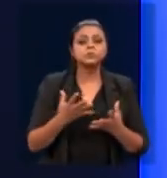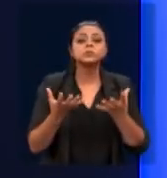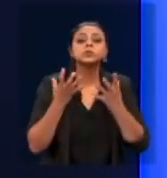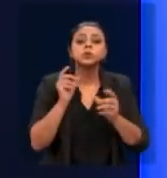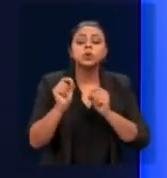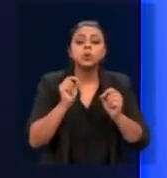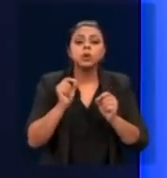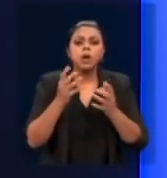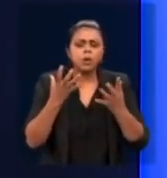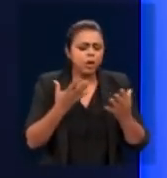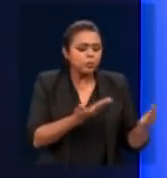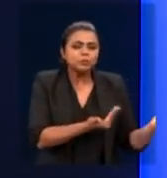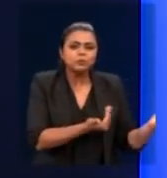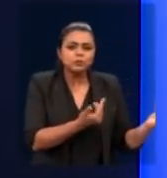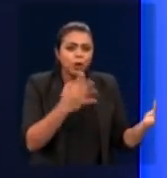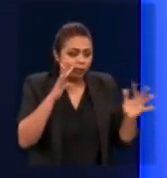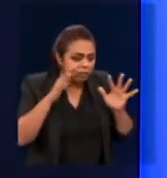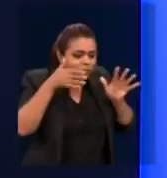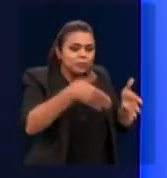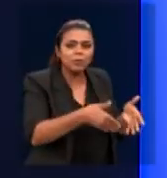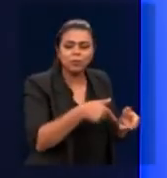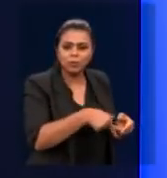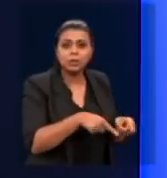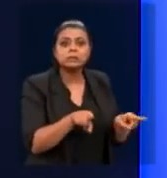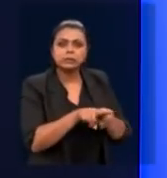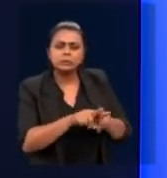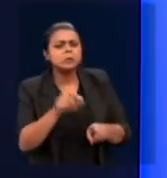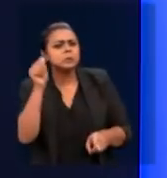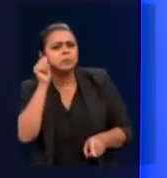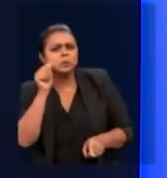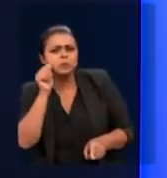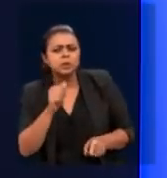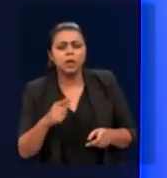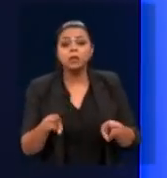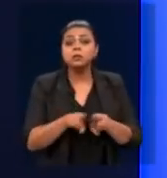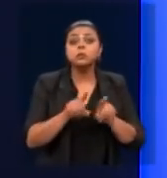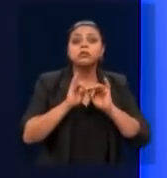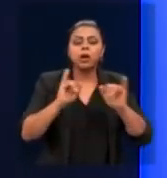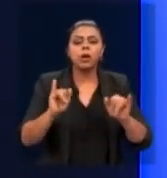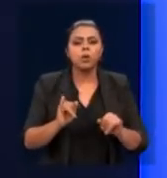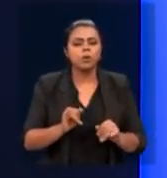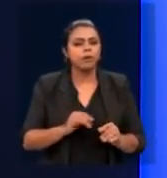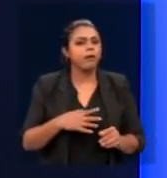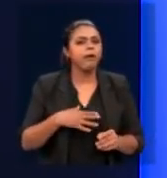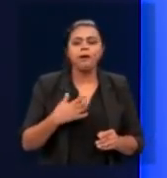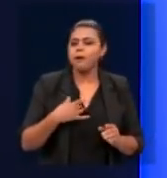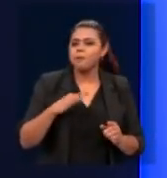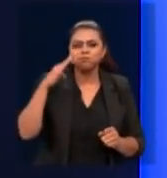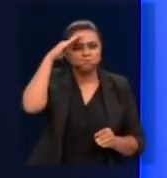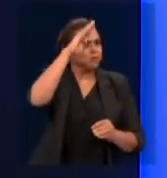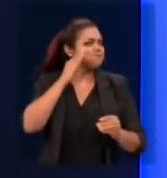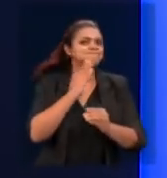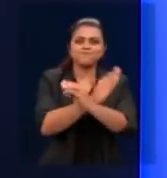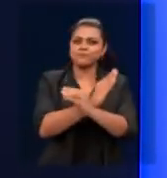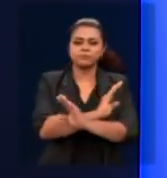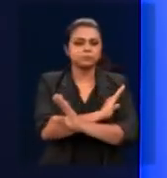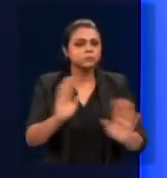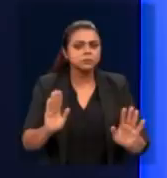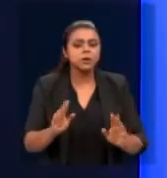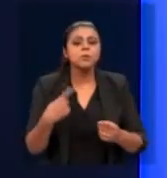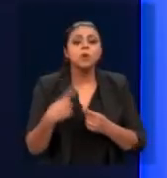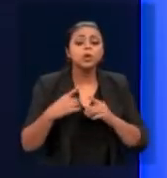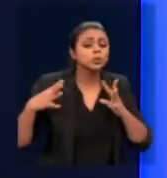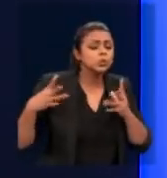queremos olhar pela juventude queremos olhar pelas mulheres e de fato dizer ele não queremos olhar por todos aqueles e aquelas